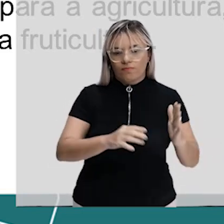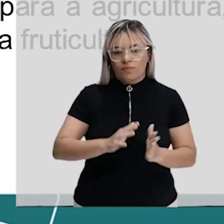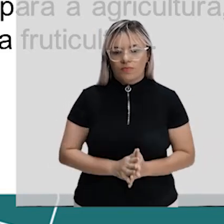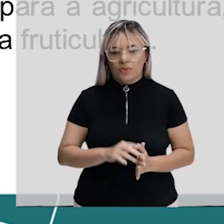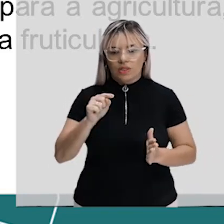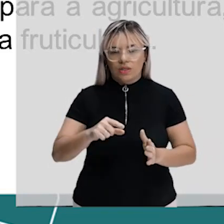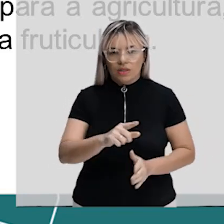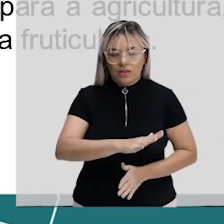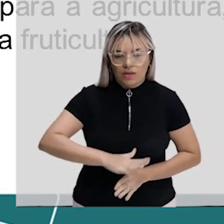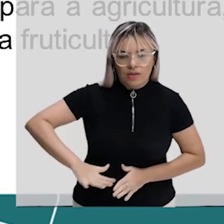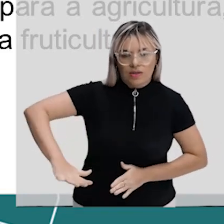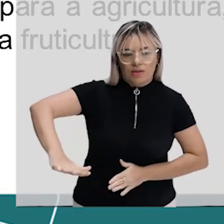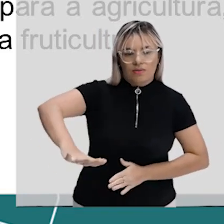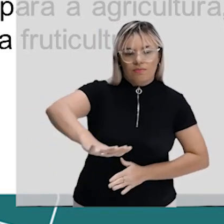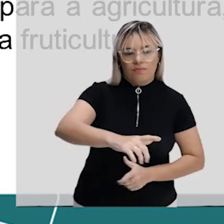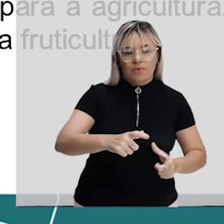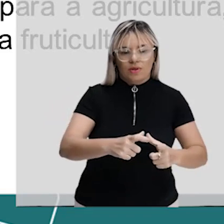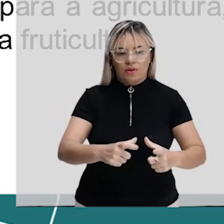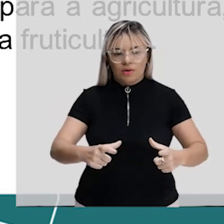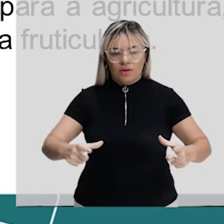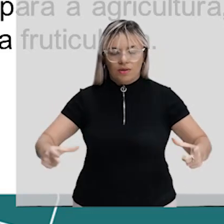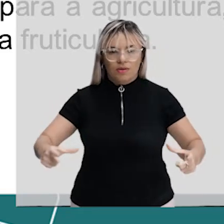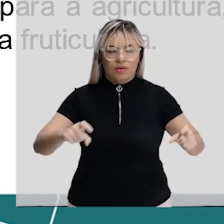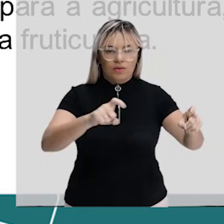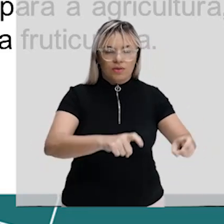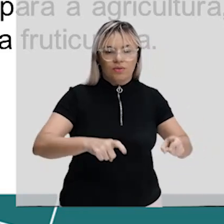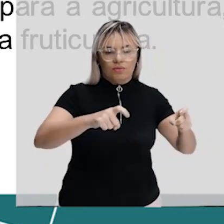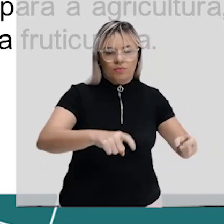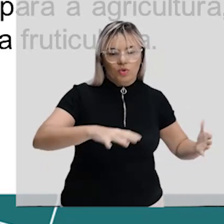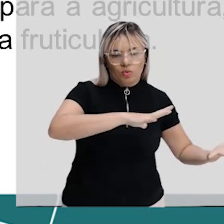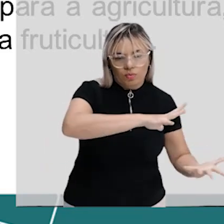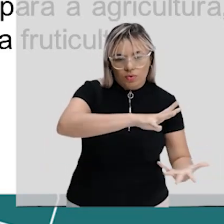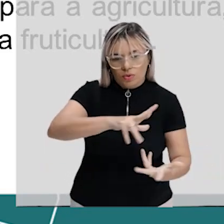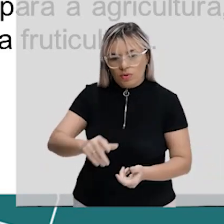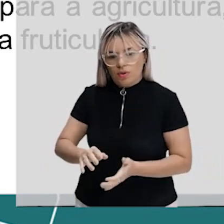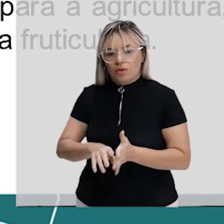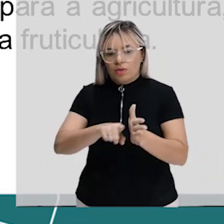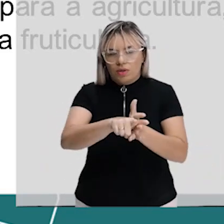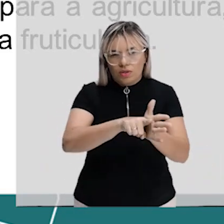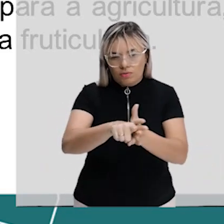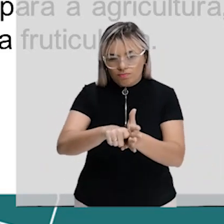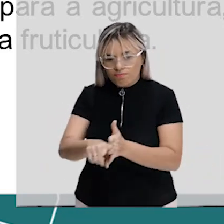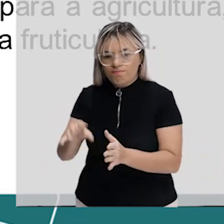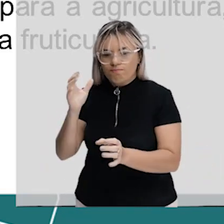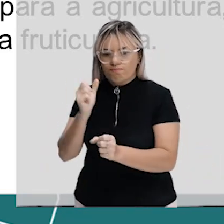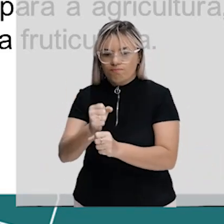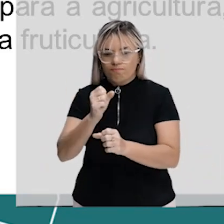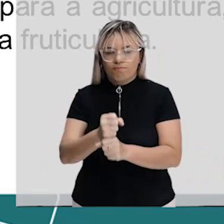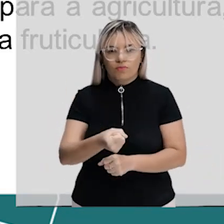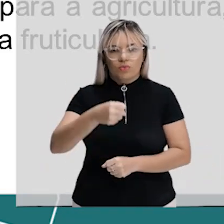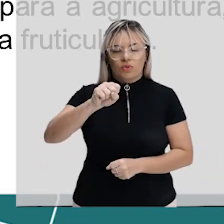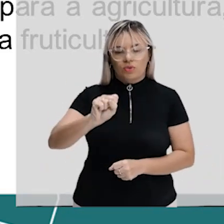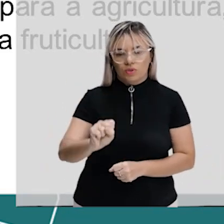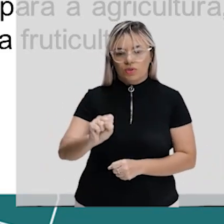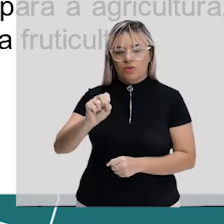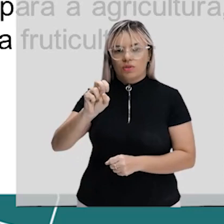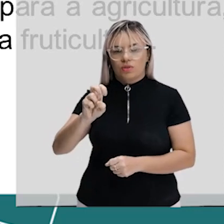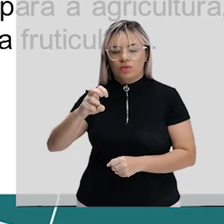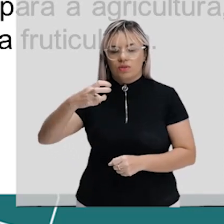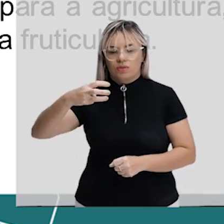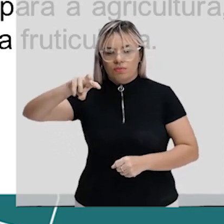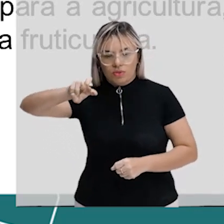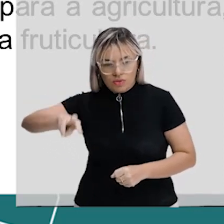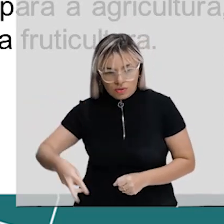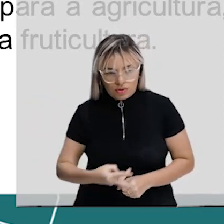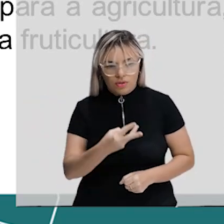das maiores áreas com vocação agrícola do mundo. Especialistas calculam que, dos